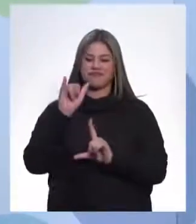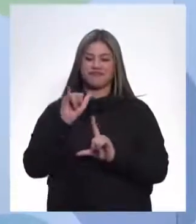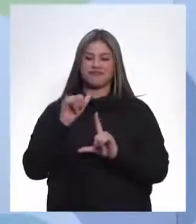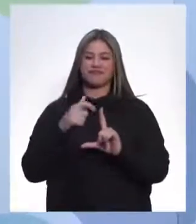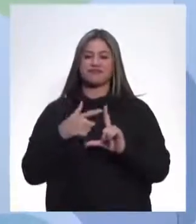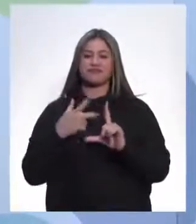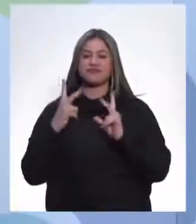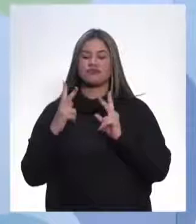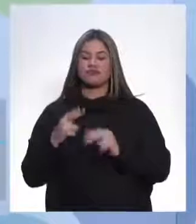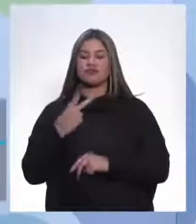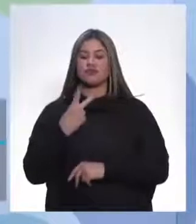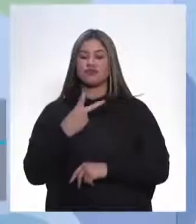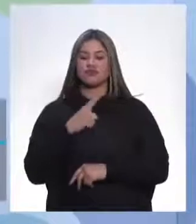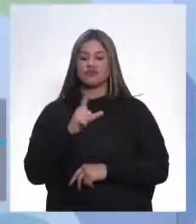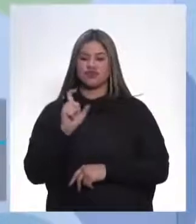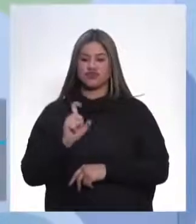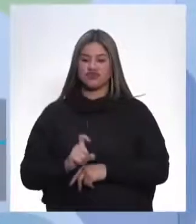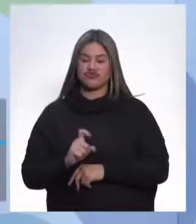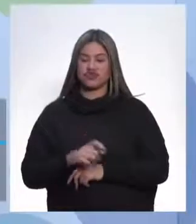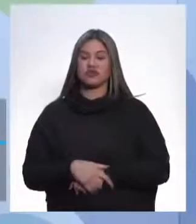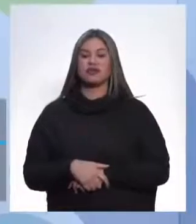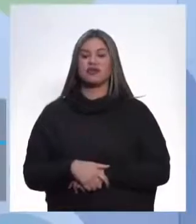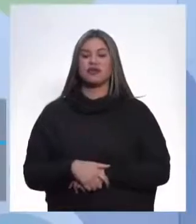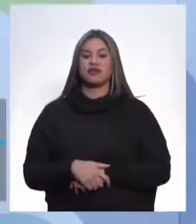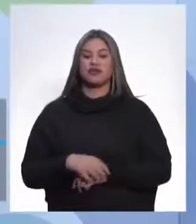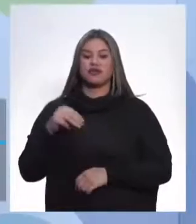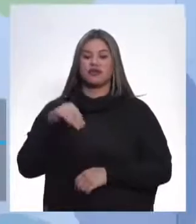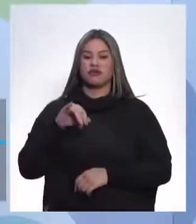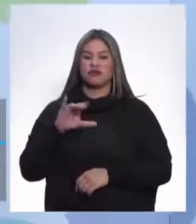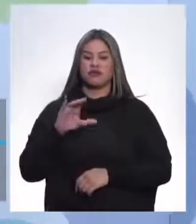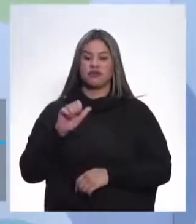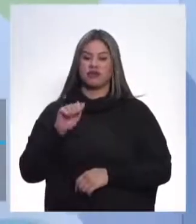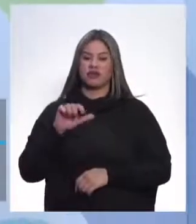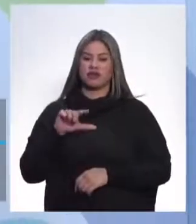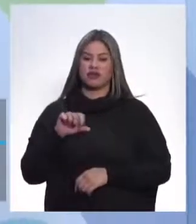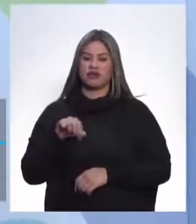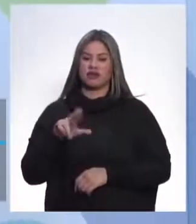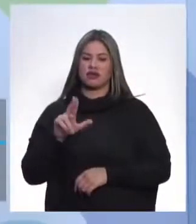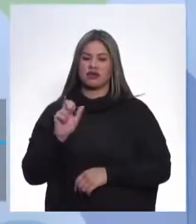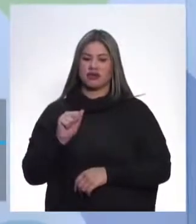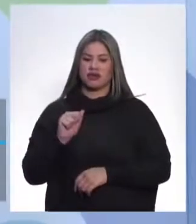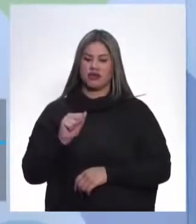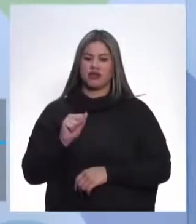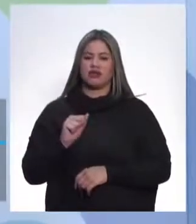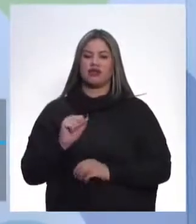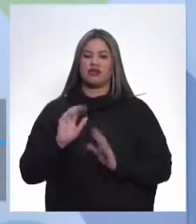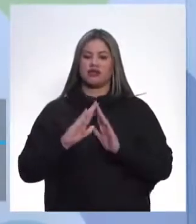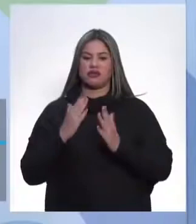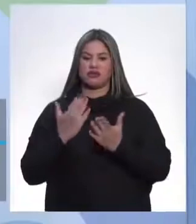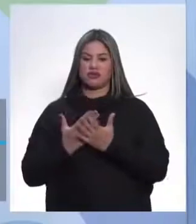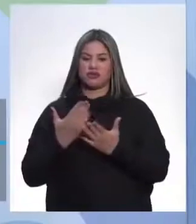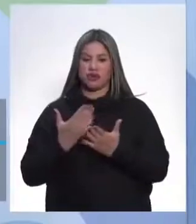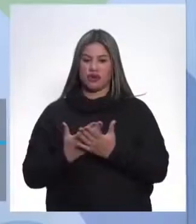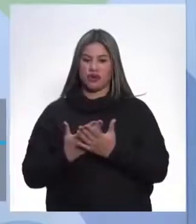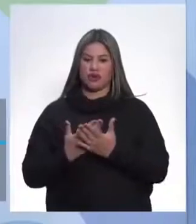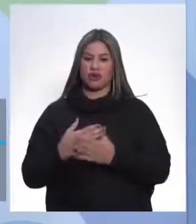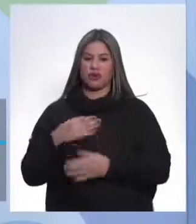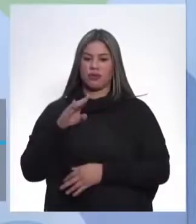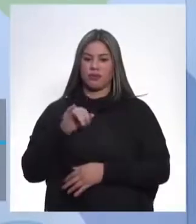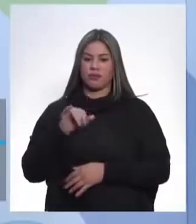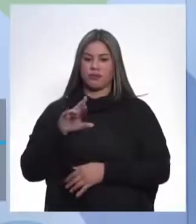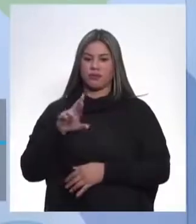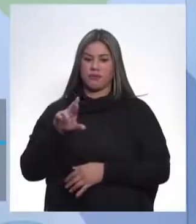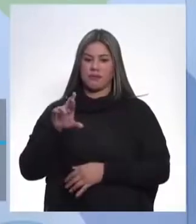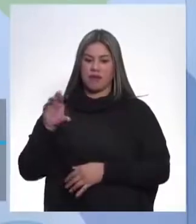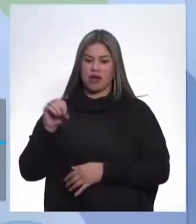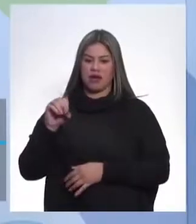2x. Uma aqui, ó, da aluna Micaele Natercio, da Escola Estadual Bairro Santana,